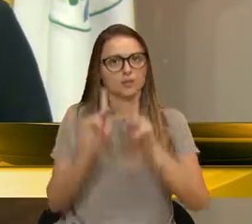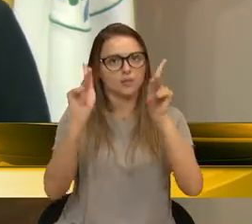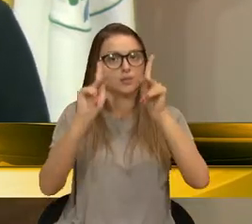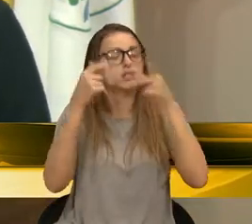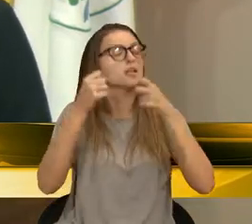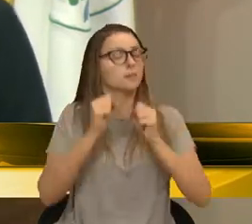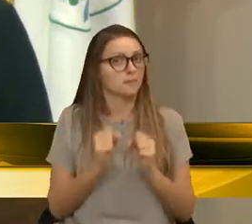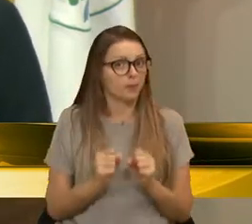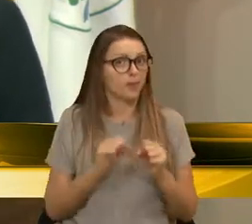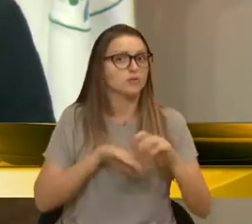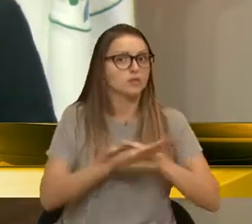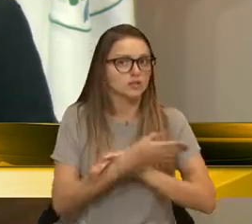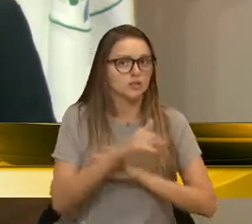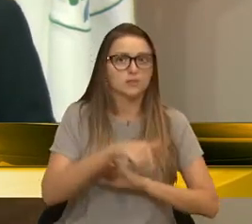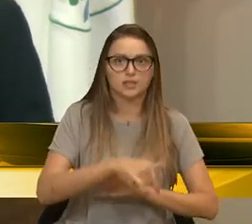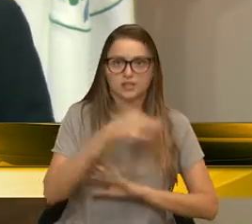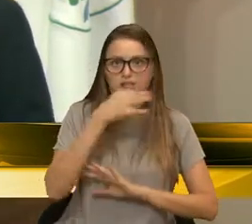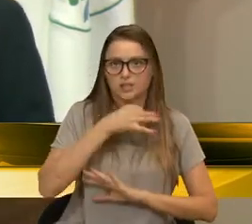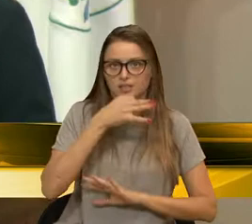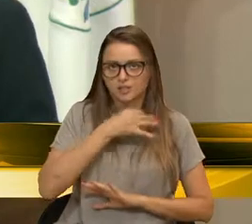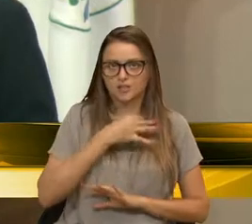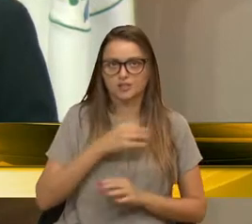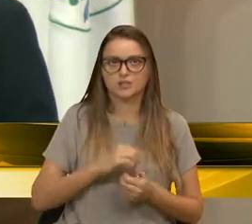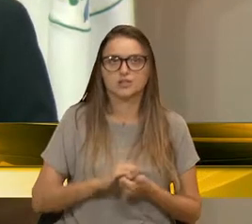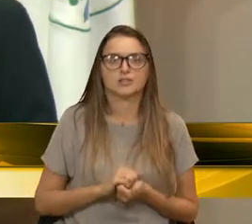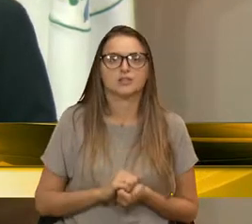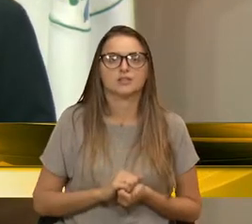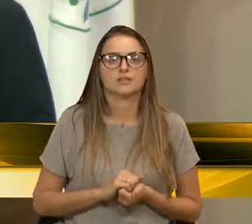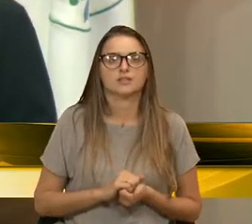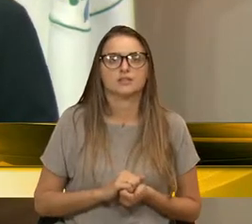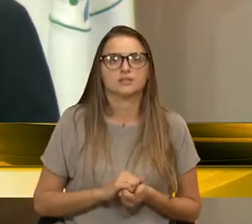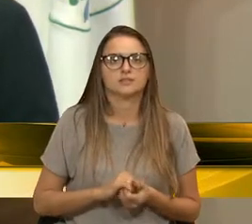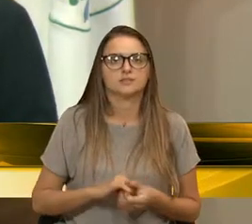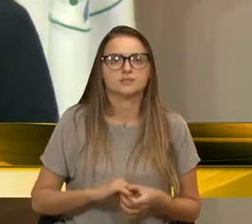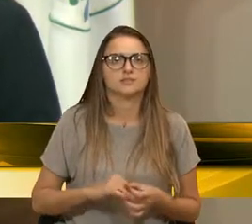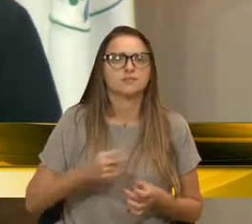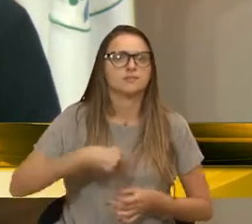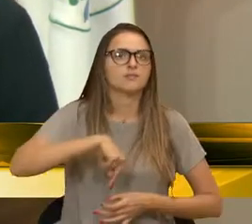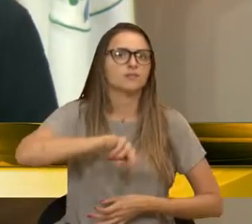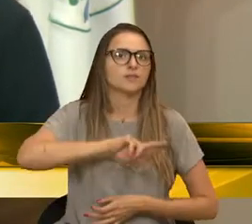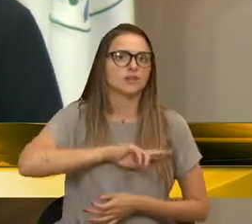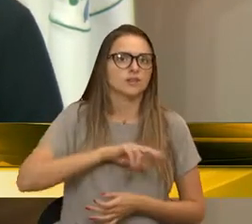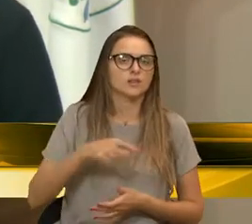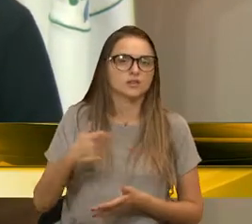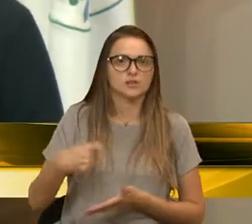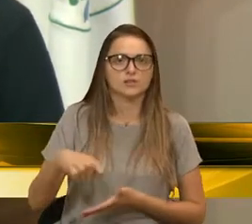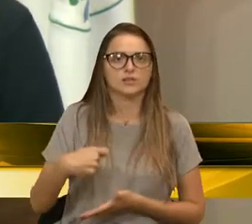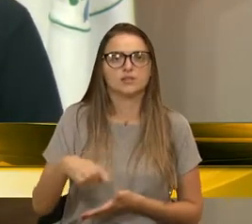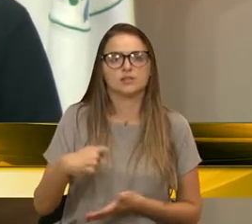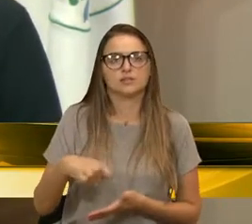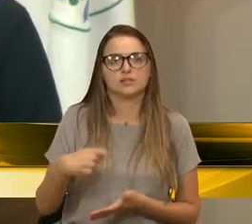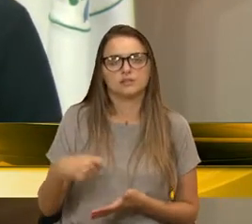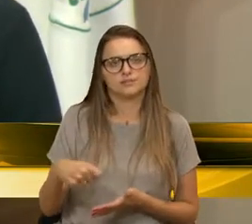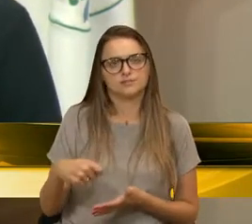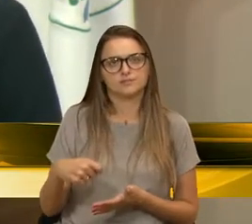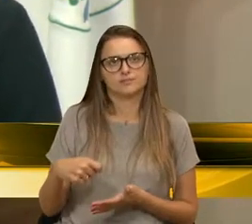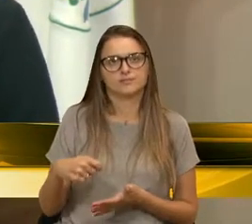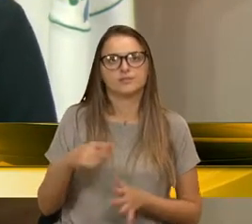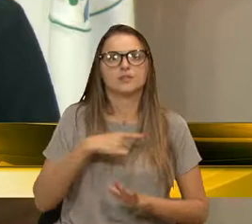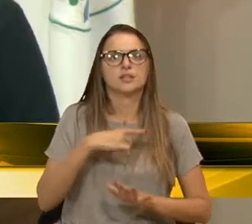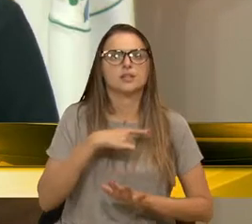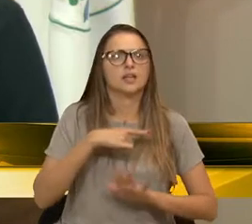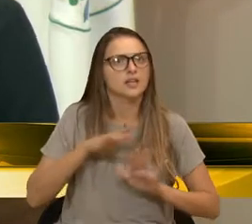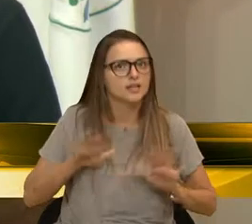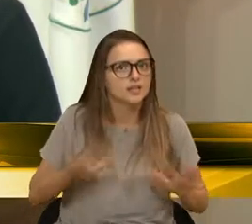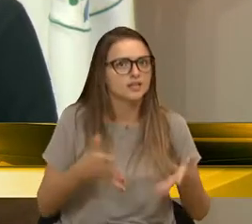na nossa cidade. Inclusive, precisamos pensar num plano municipal cicloviário,